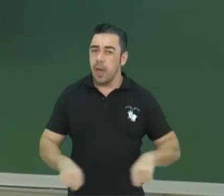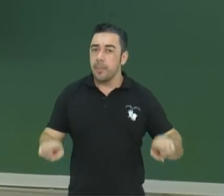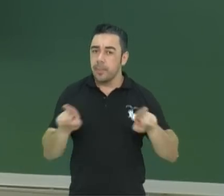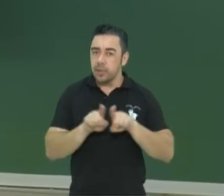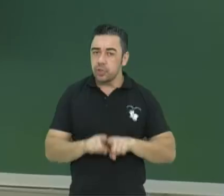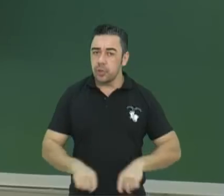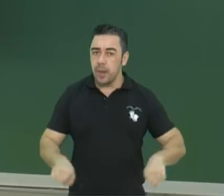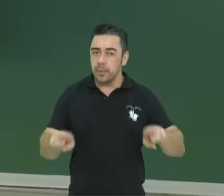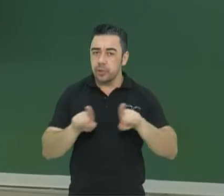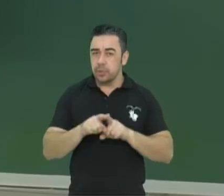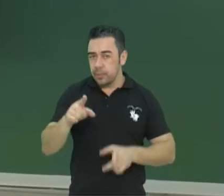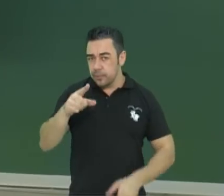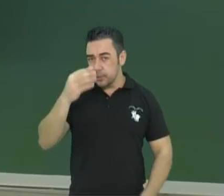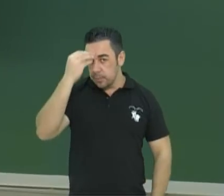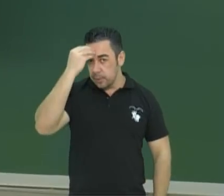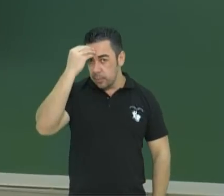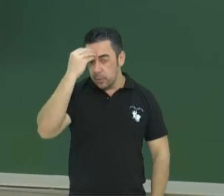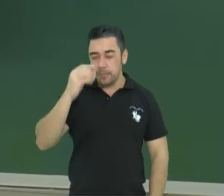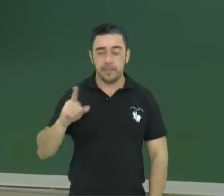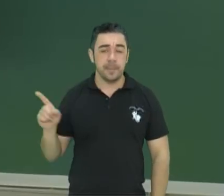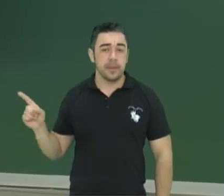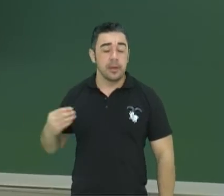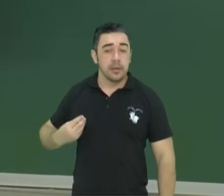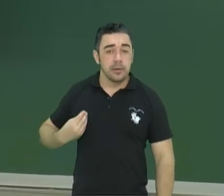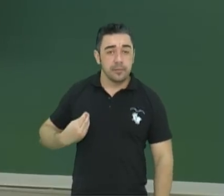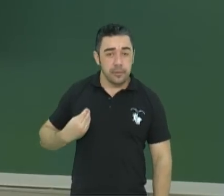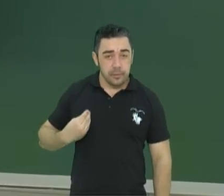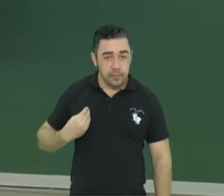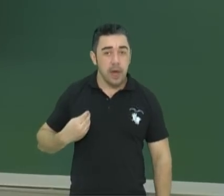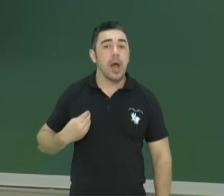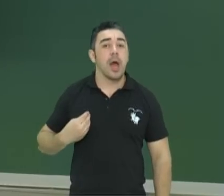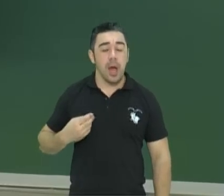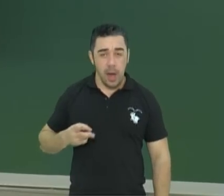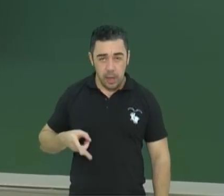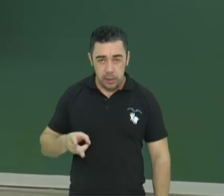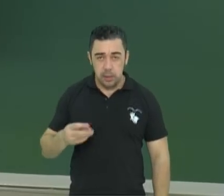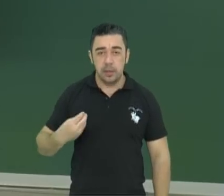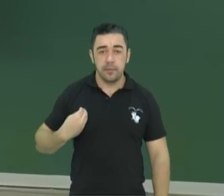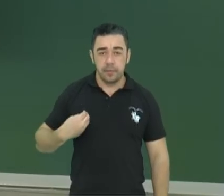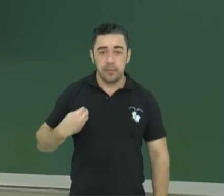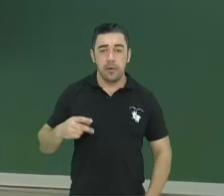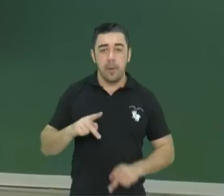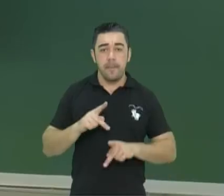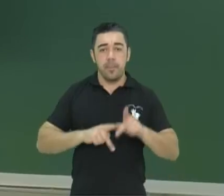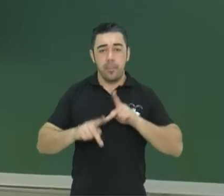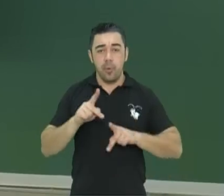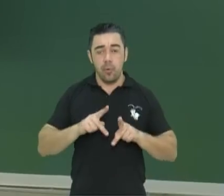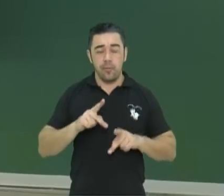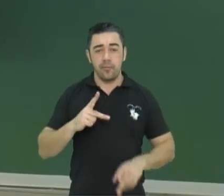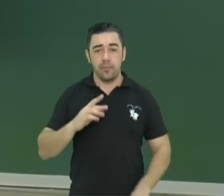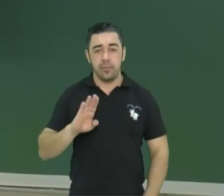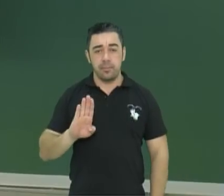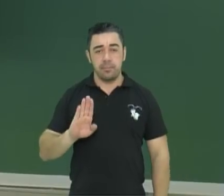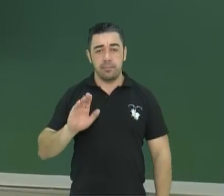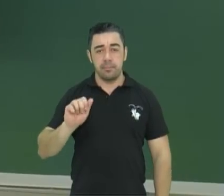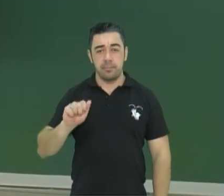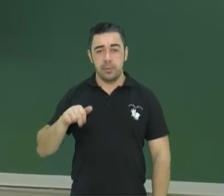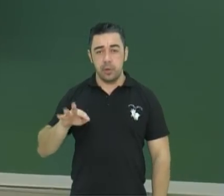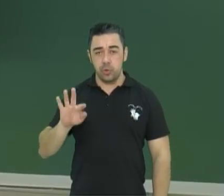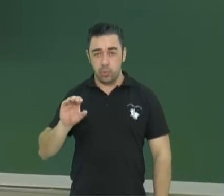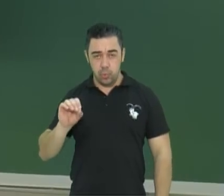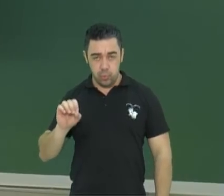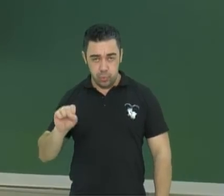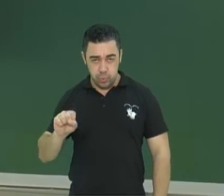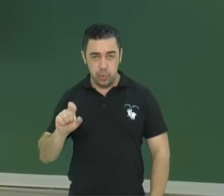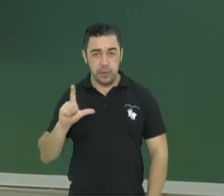para assimilarem essa informação, viviam e ainda vivem nessa região os povos bantus, Eram povos que possuíam uma